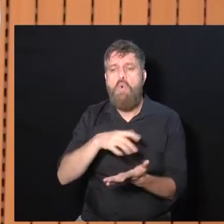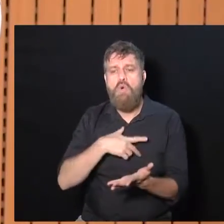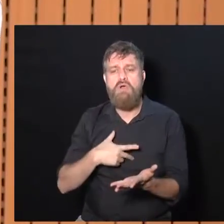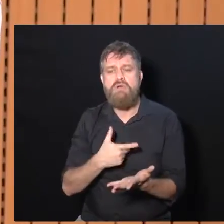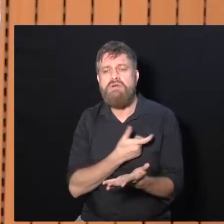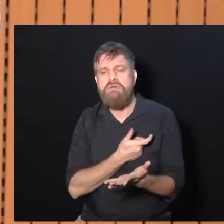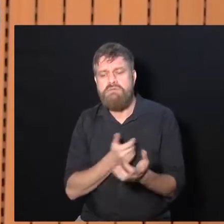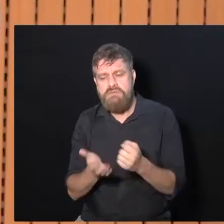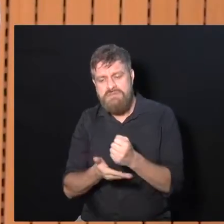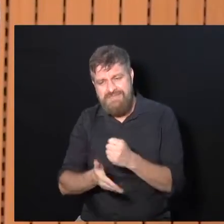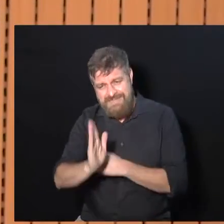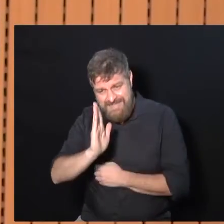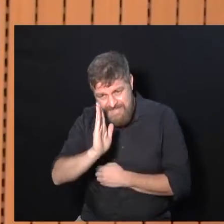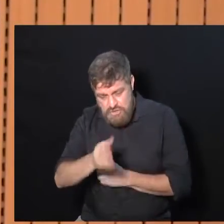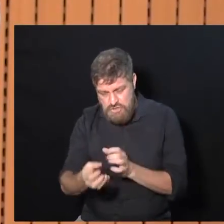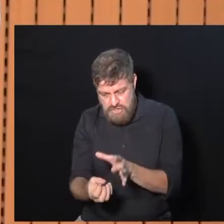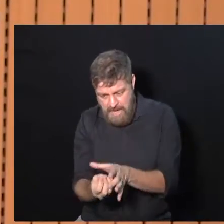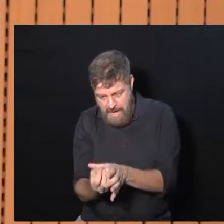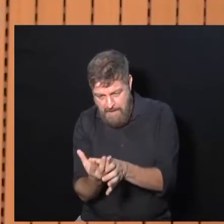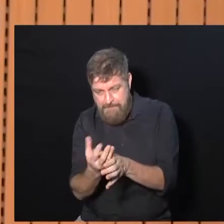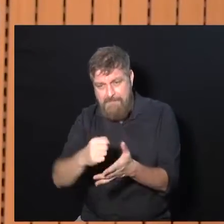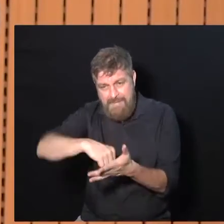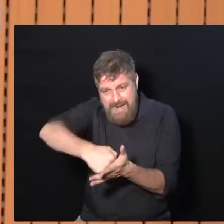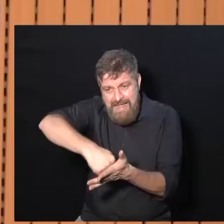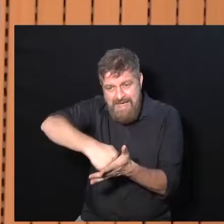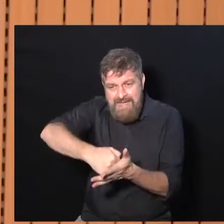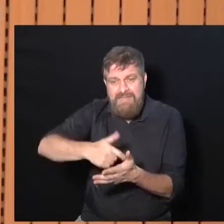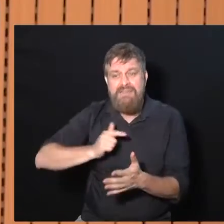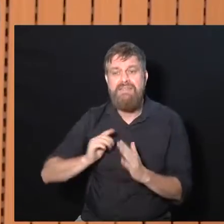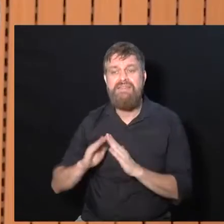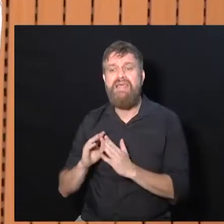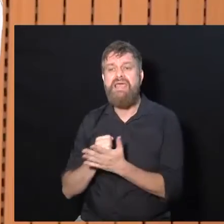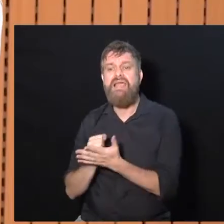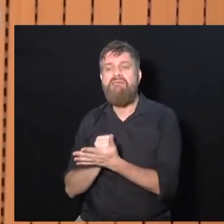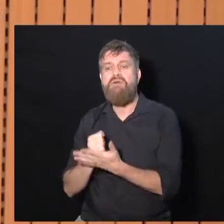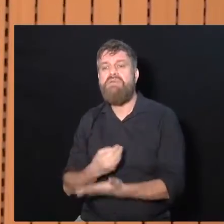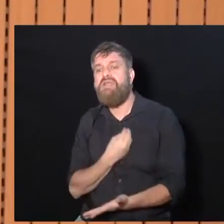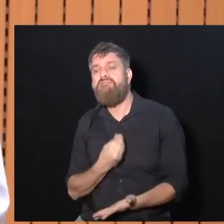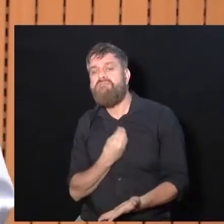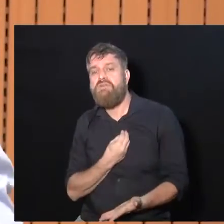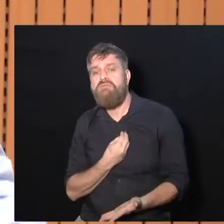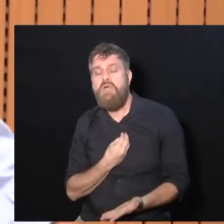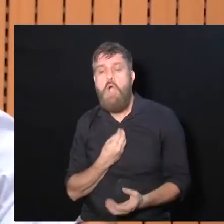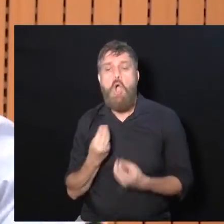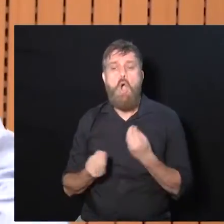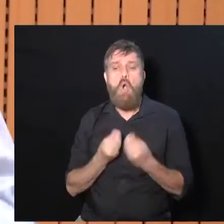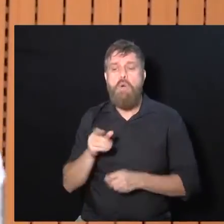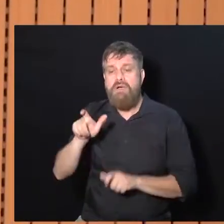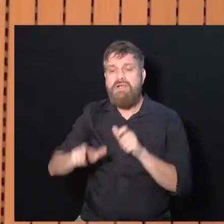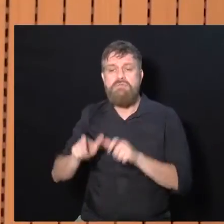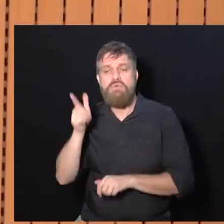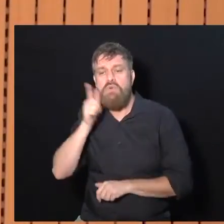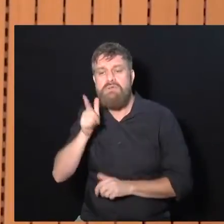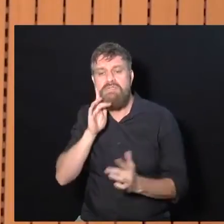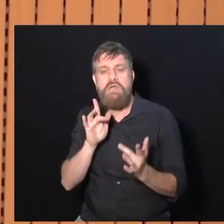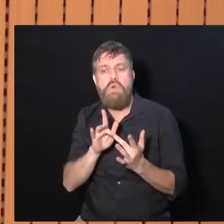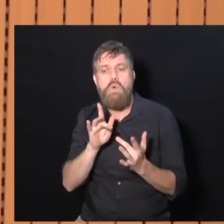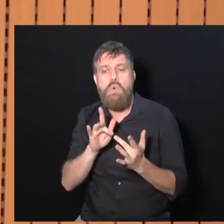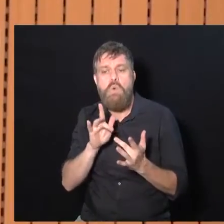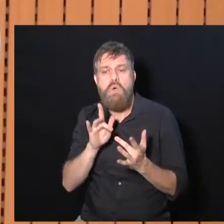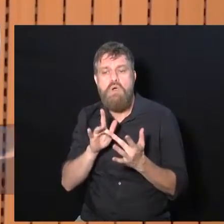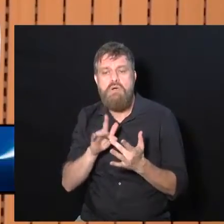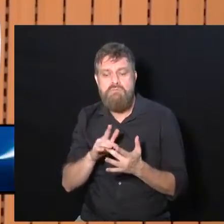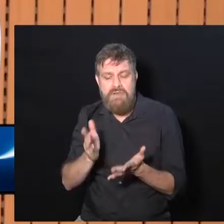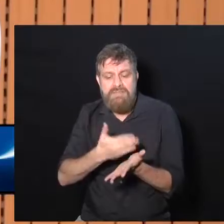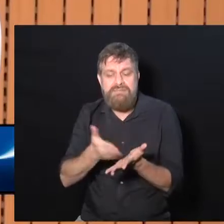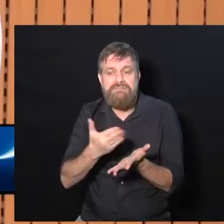tem o horto e a Família Viva já está funcionando, e como é que elas podem acessar essa